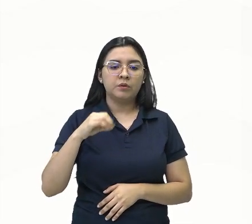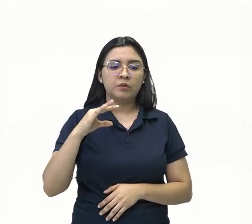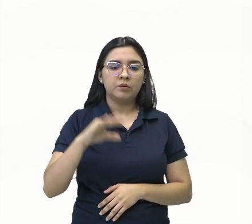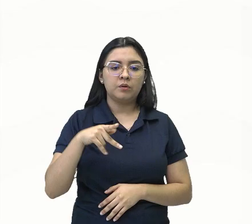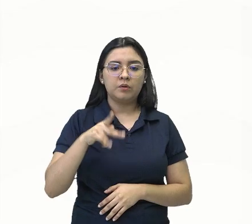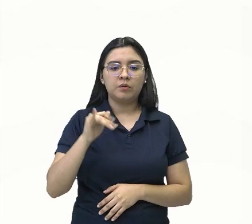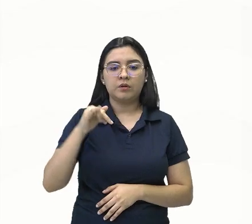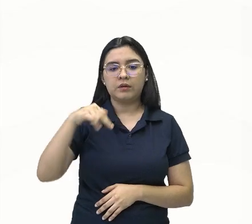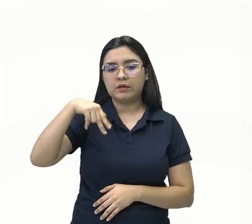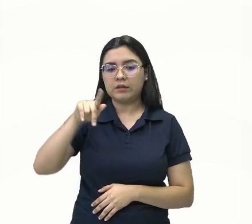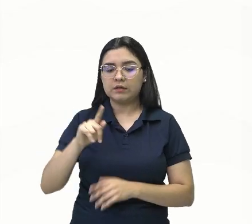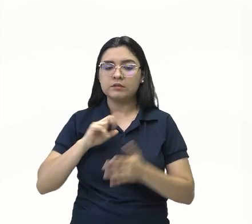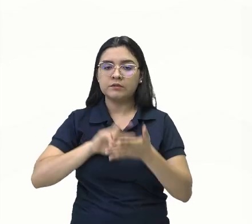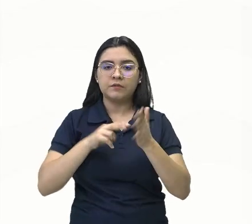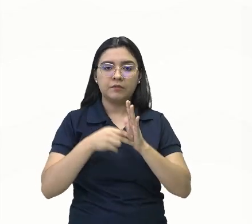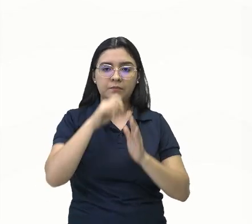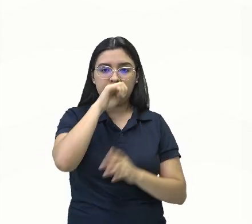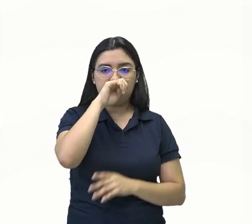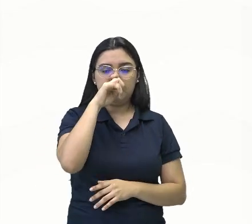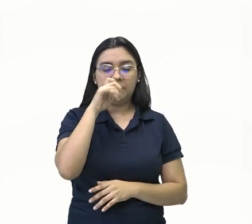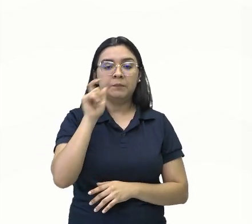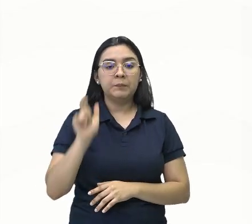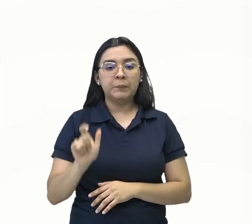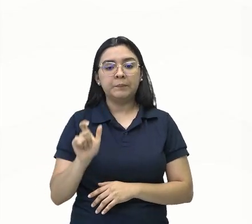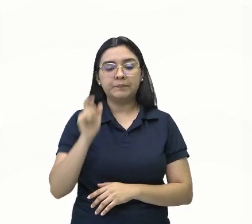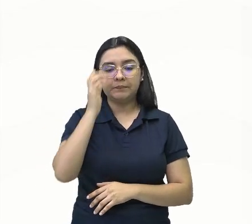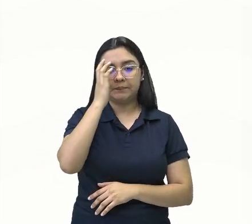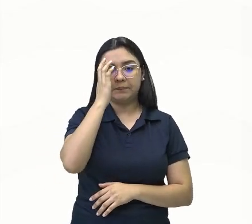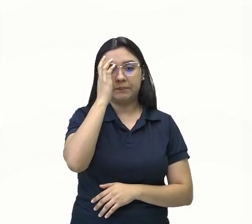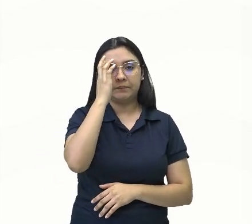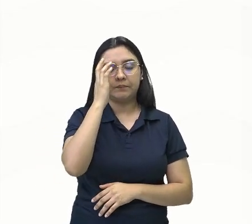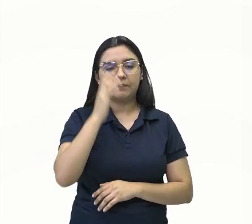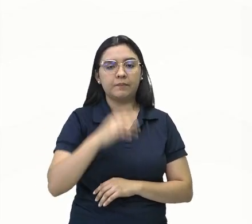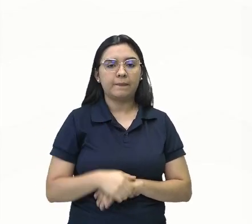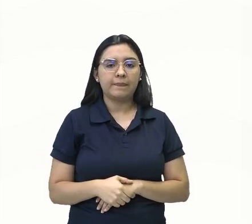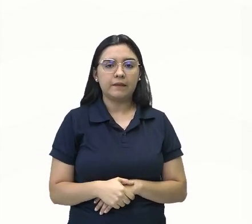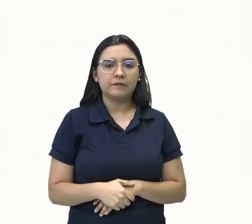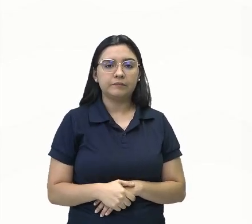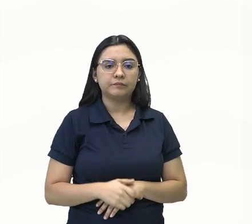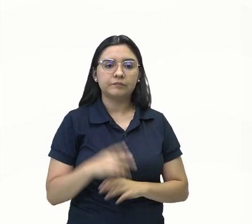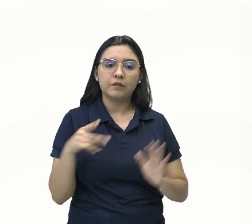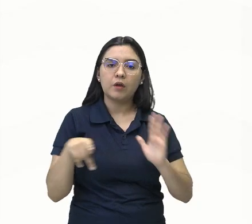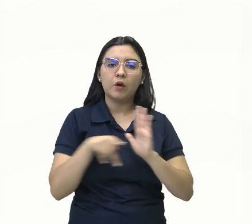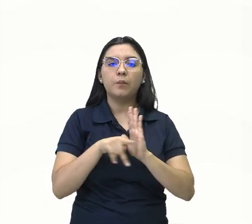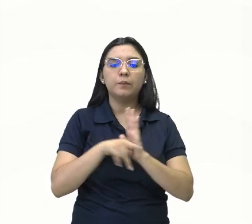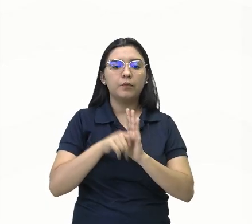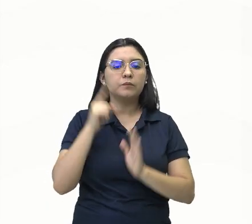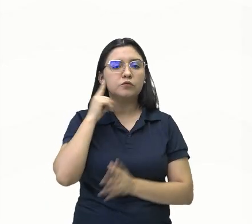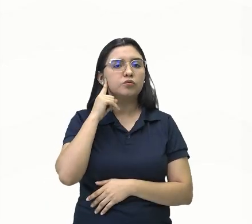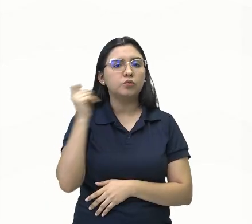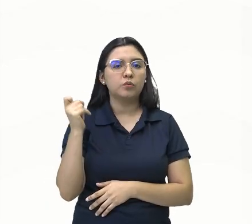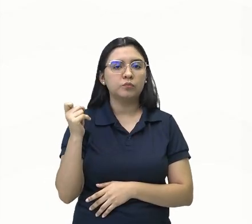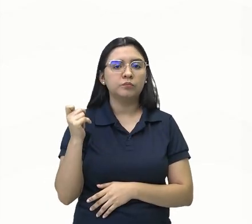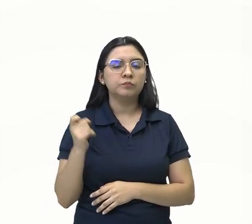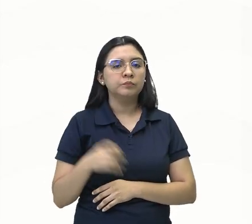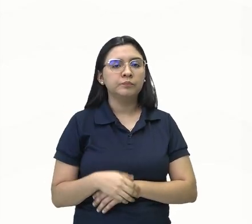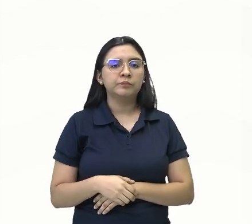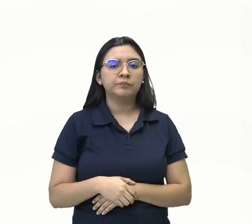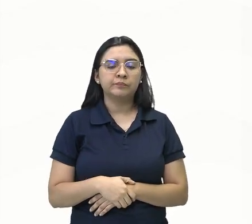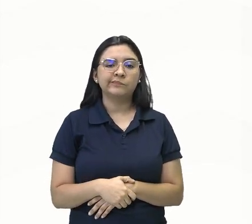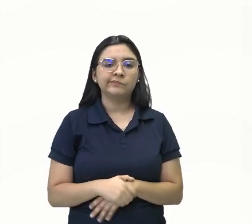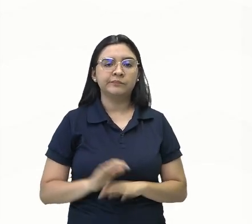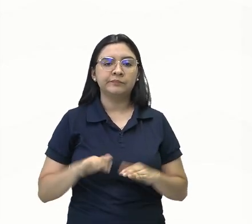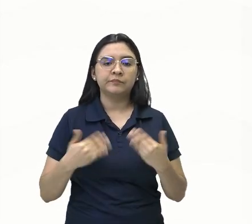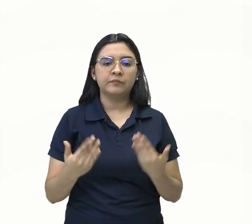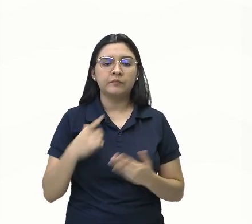onomatopaica, tá? Significa, ela é quando a palavra, ela é o próprio som, tá? Ela é um som.